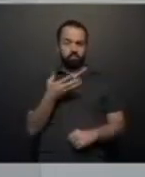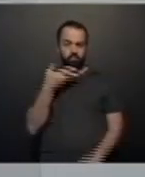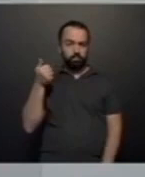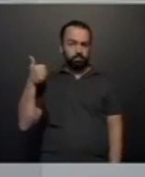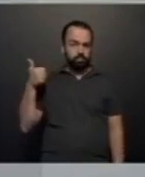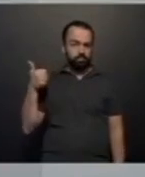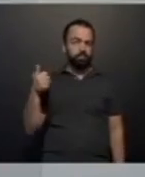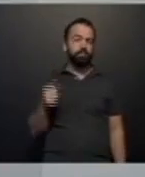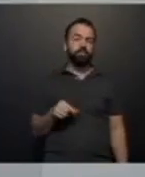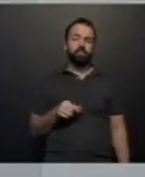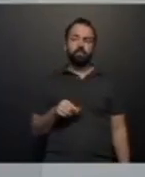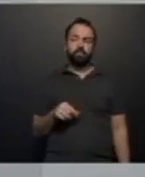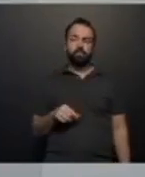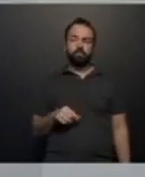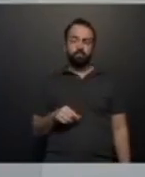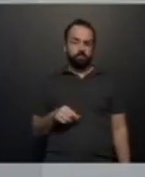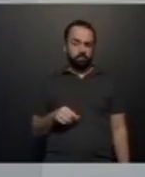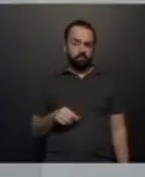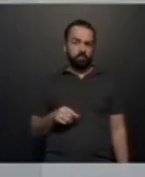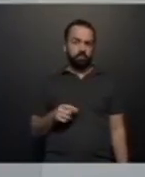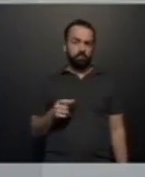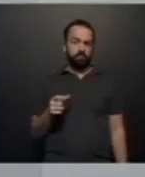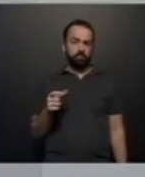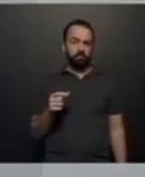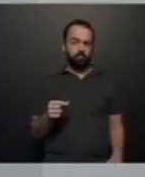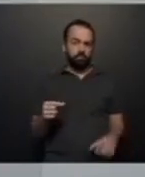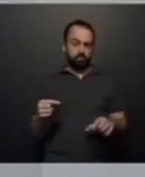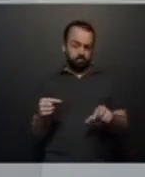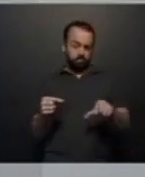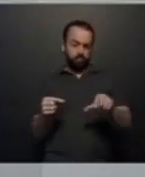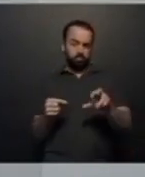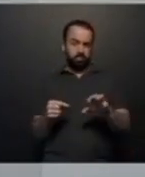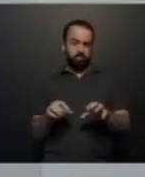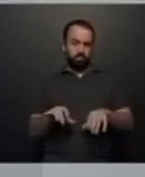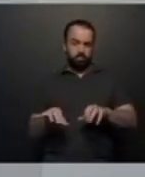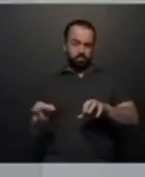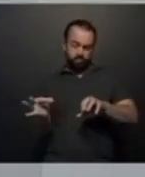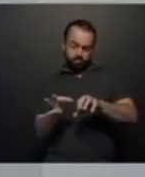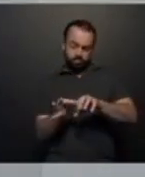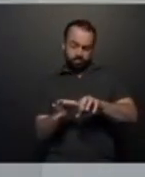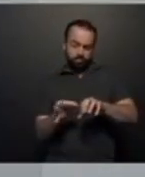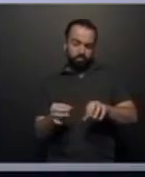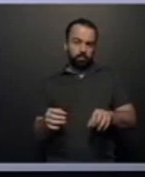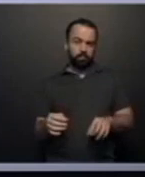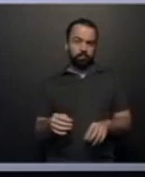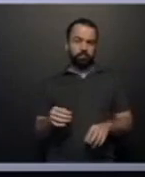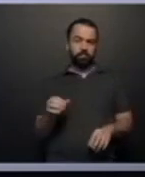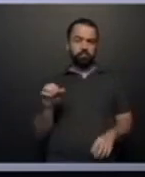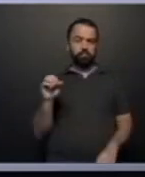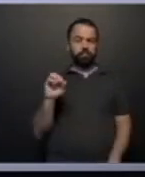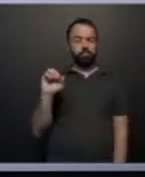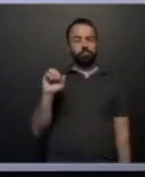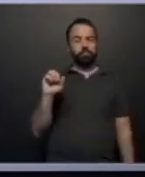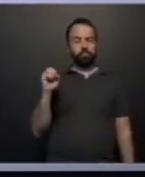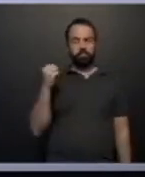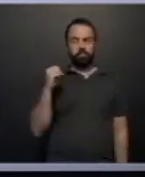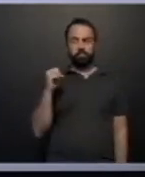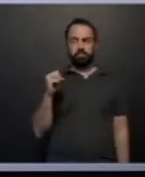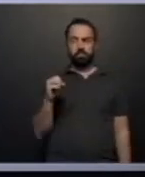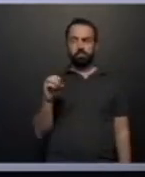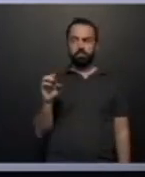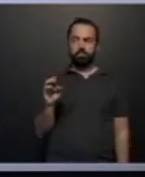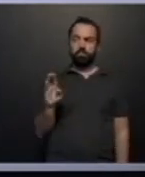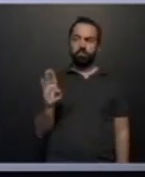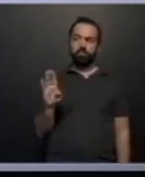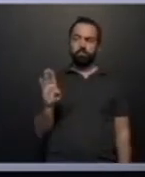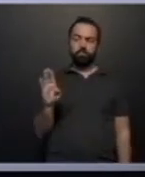dos equipamentos eletrônicos. Você tem um pendrive de 8 GB, ele tem toda essa quantidade de